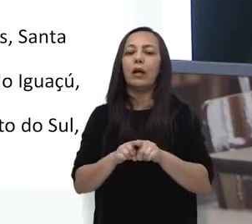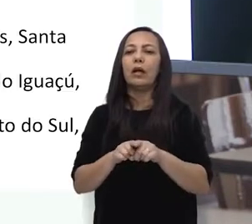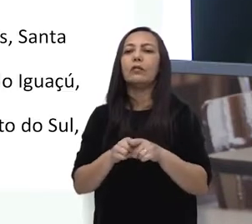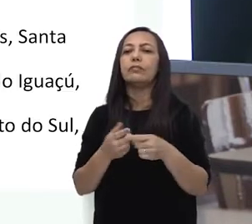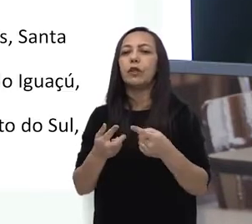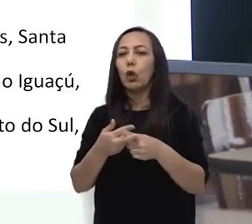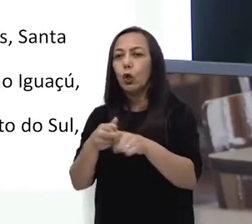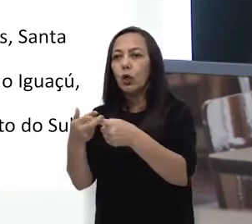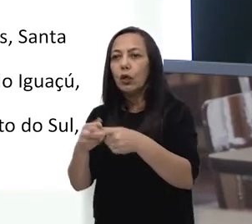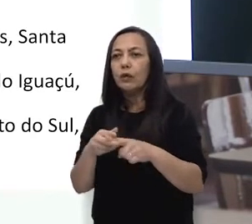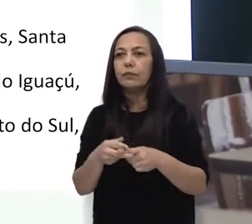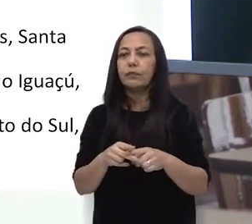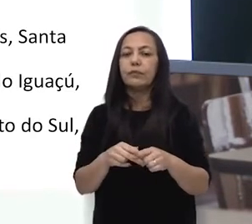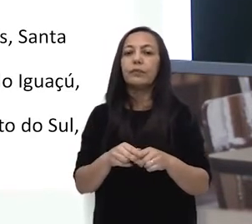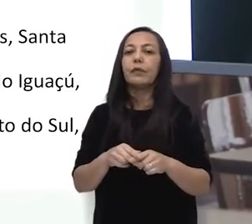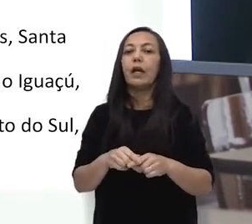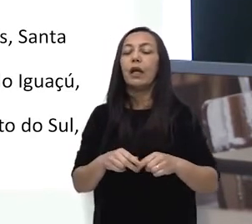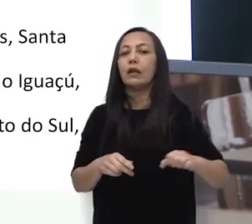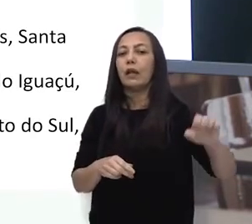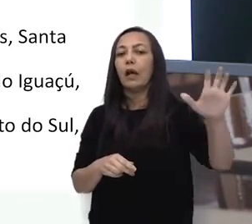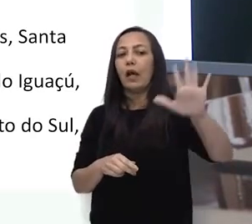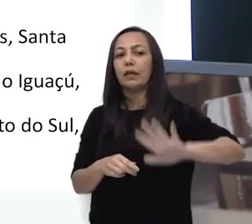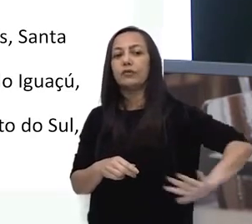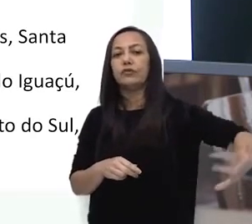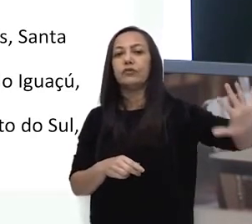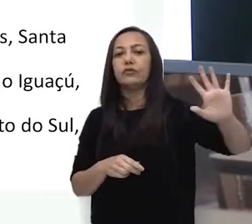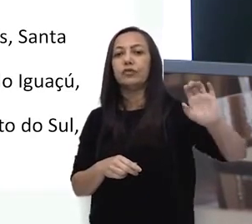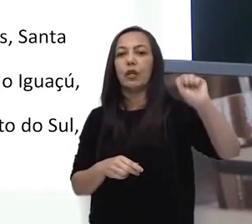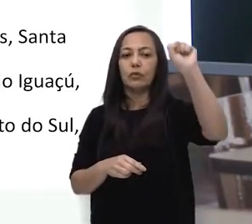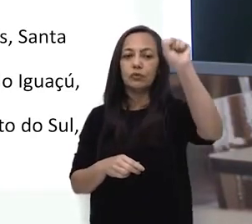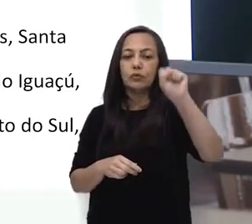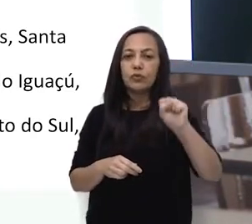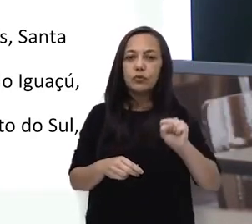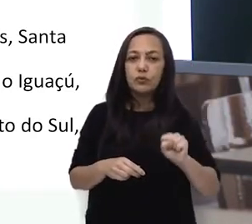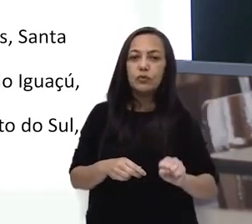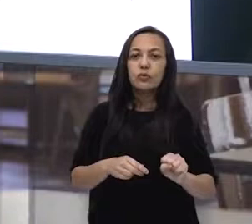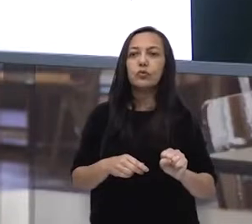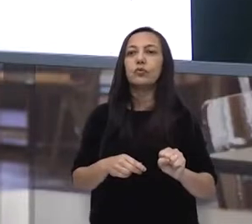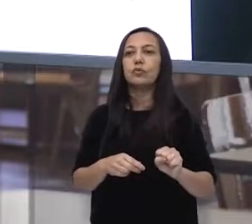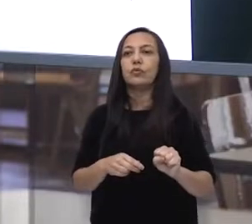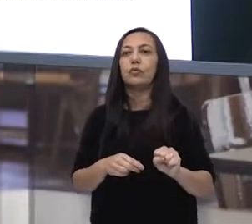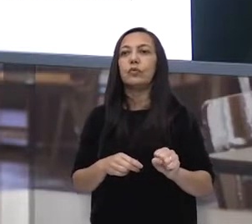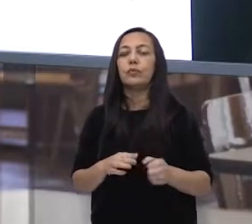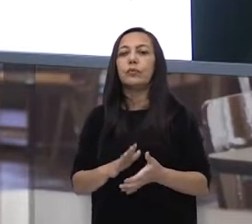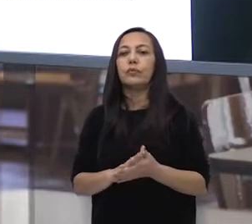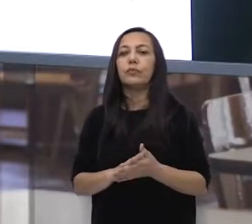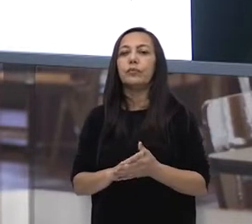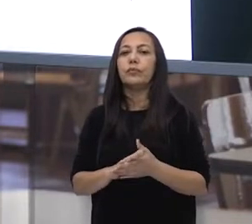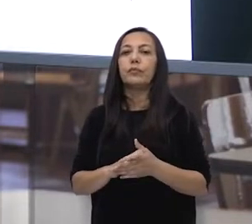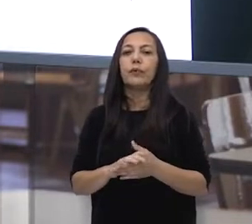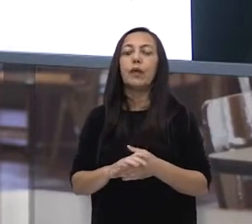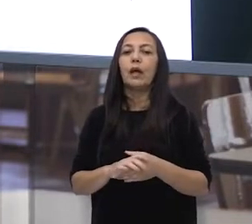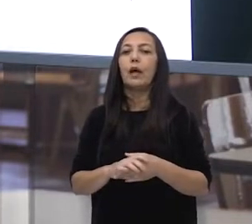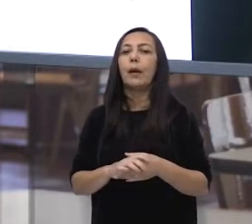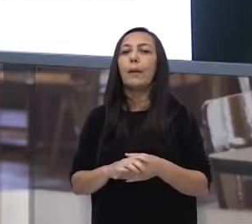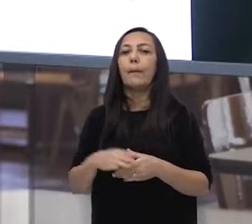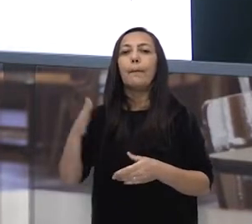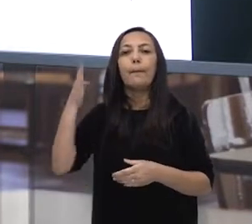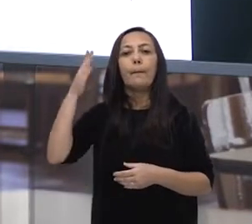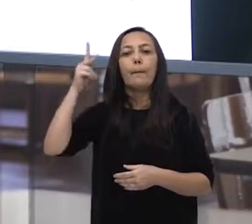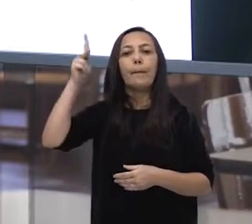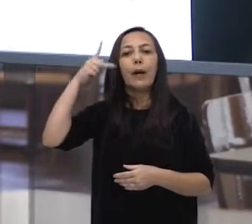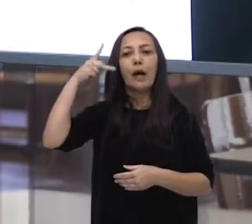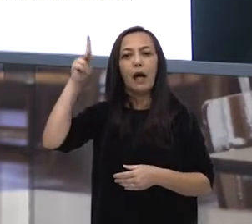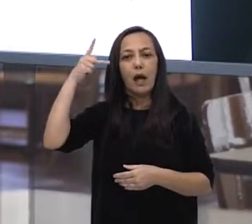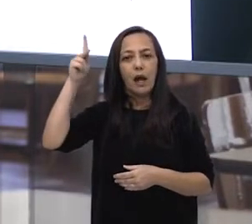temos a região sul, segunda principal região industrial do Brasil, certo? Os estados do Paraná e Santa Catarina